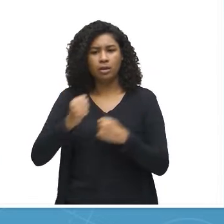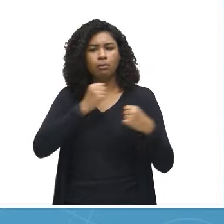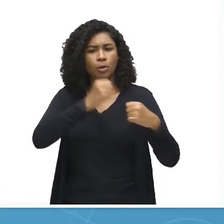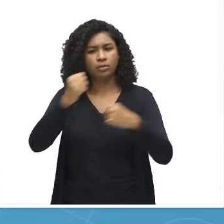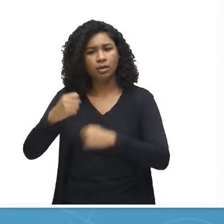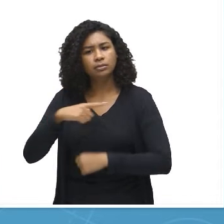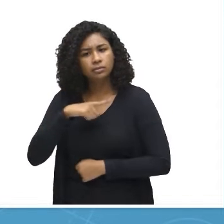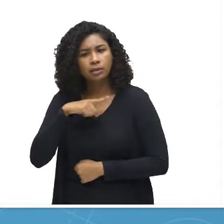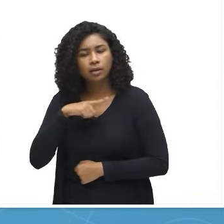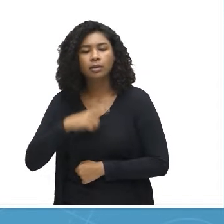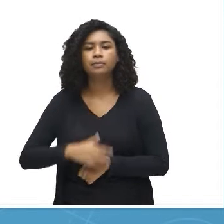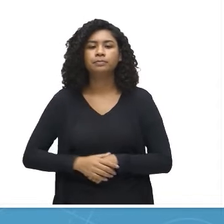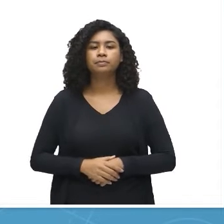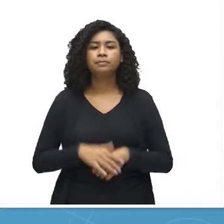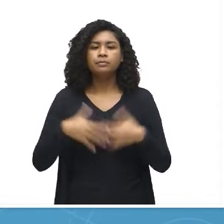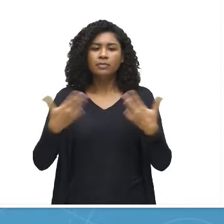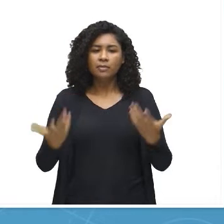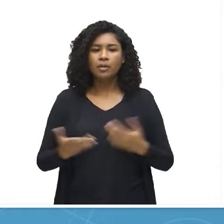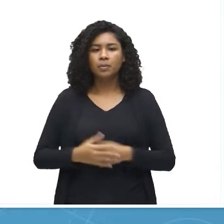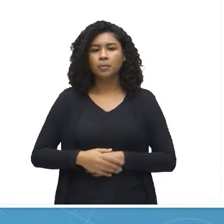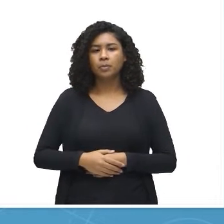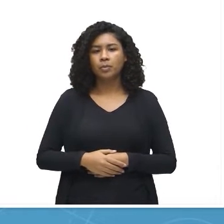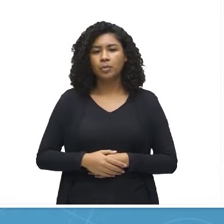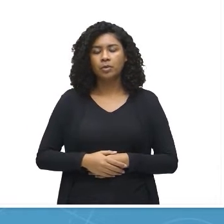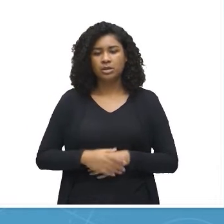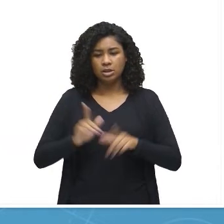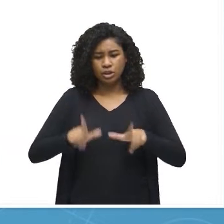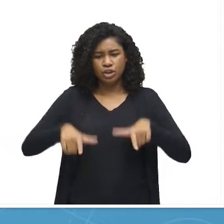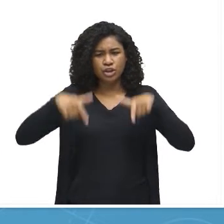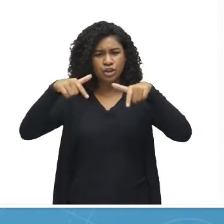Carlos Magno, os títulos de nobreza vão se tornar